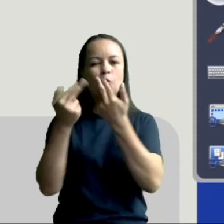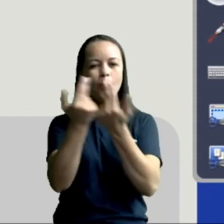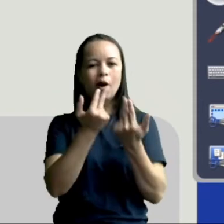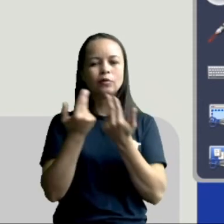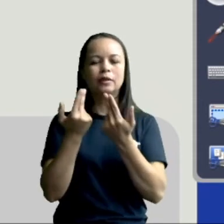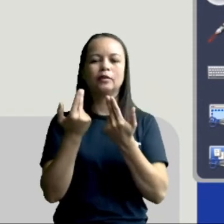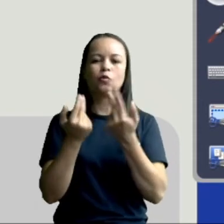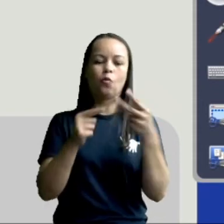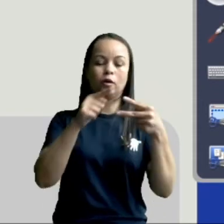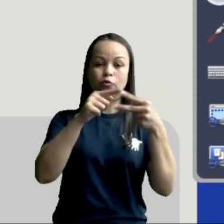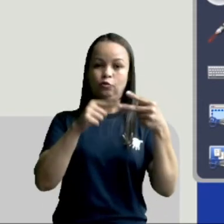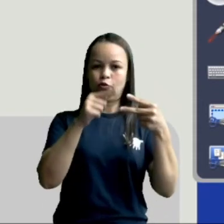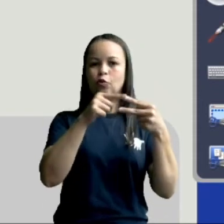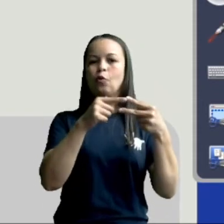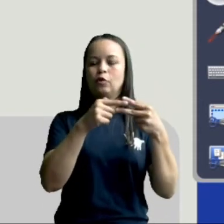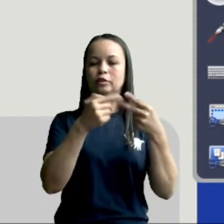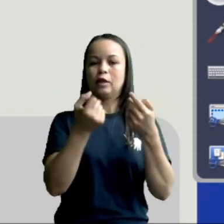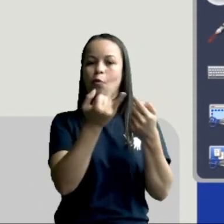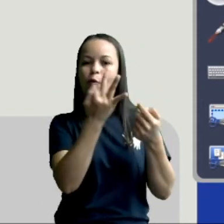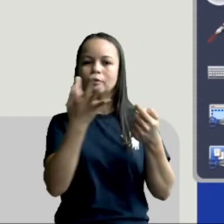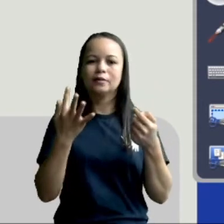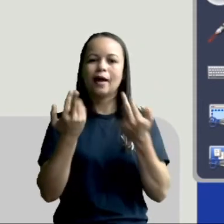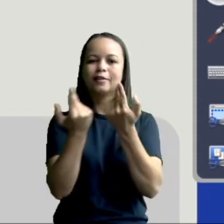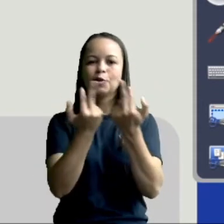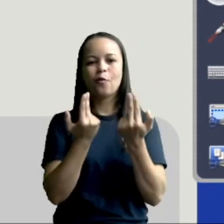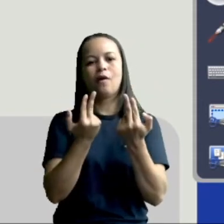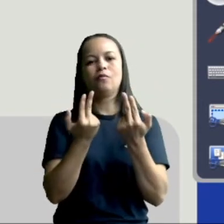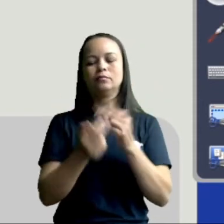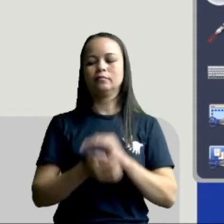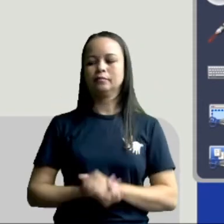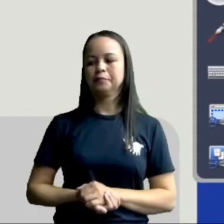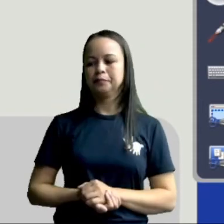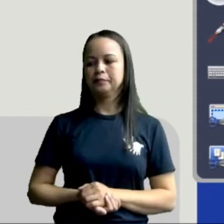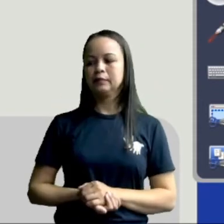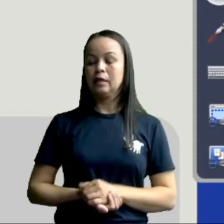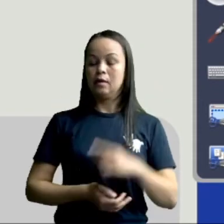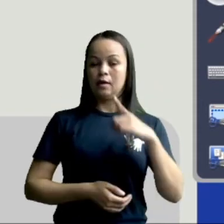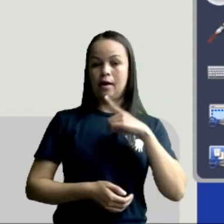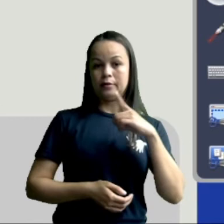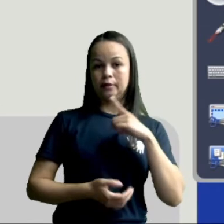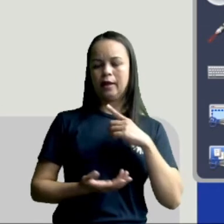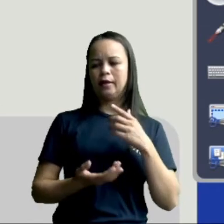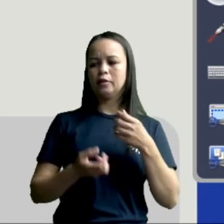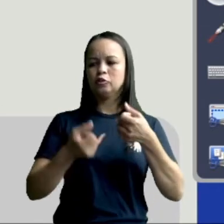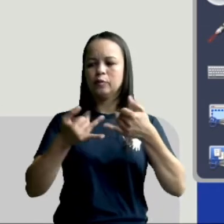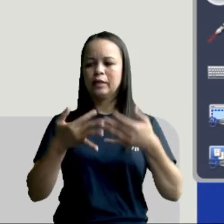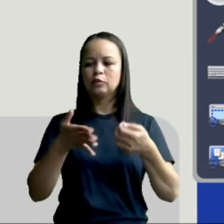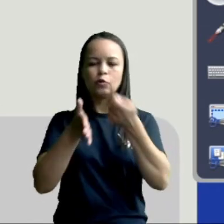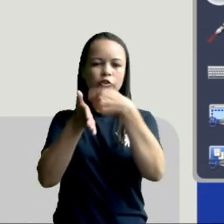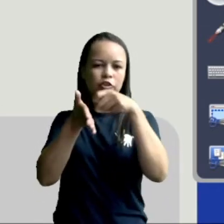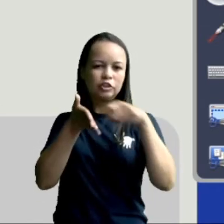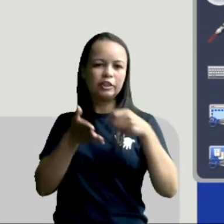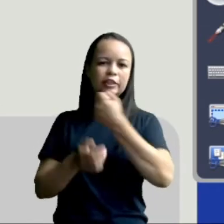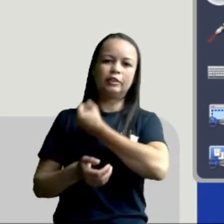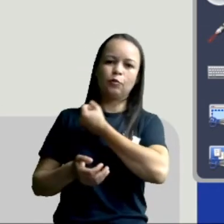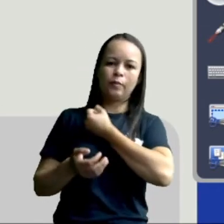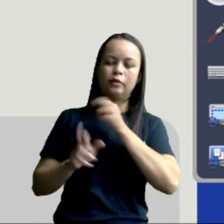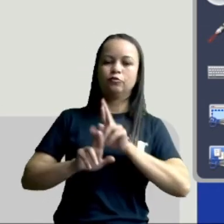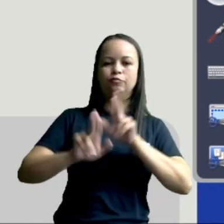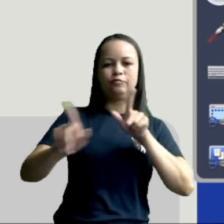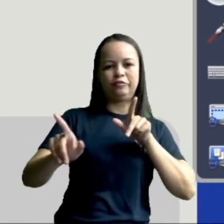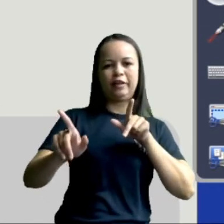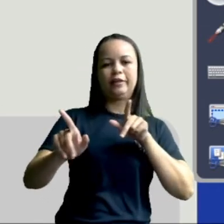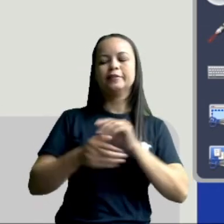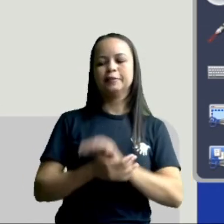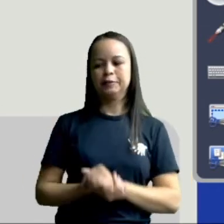os dois membros representam a mesma quantidade. Aí a gente tem aqui expressões escritas de maneiras